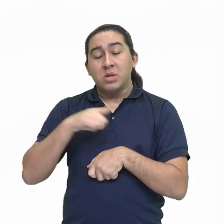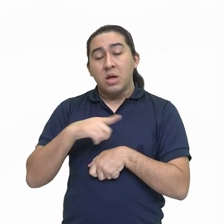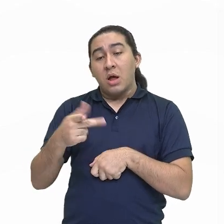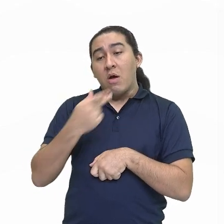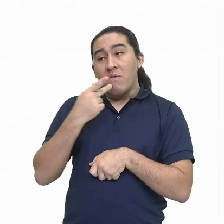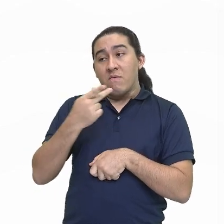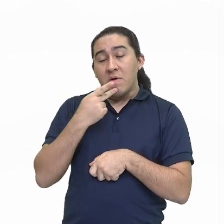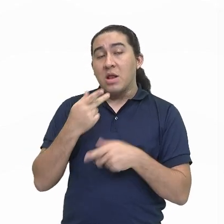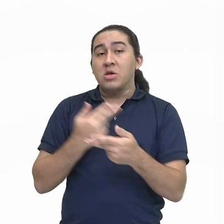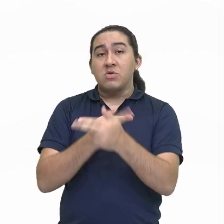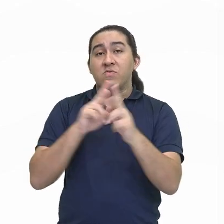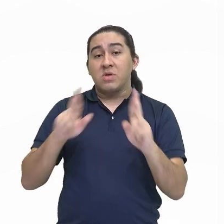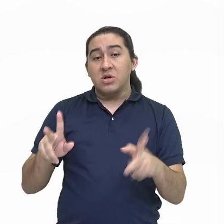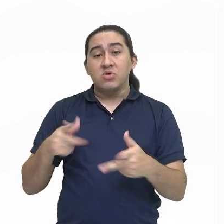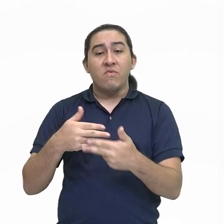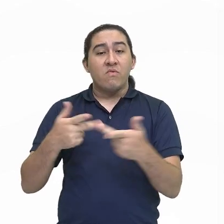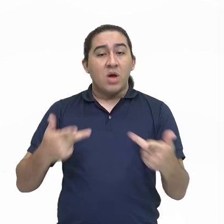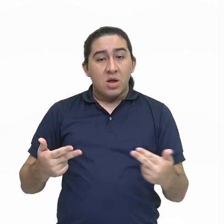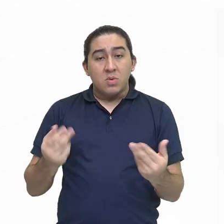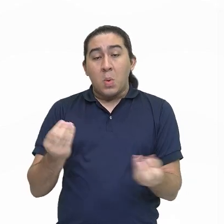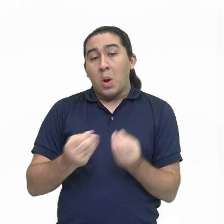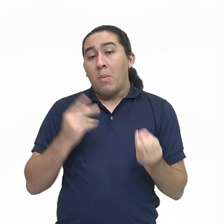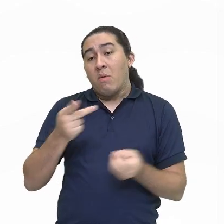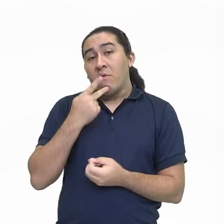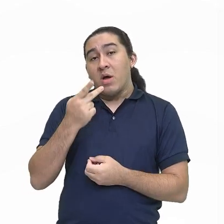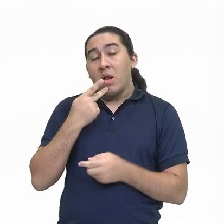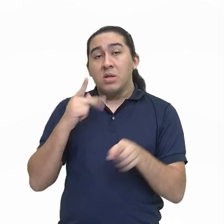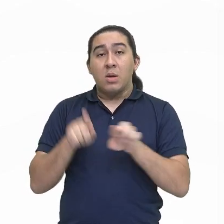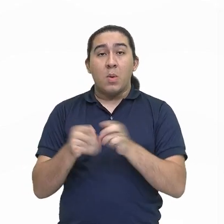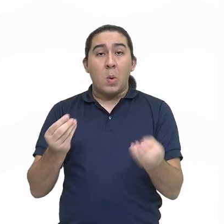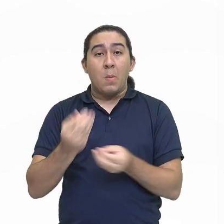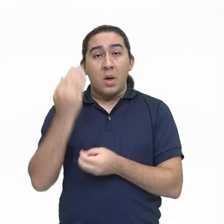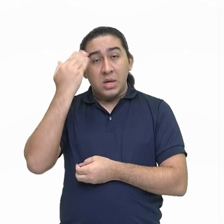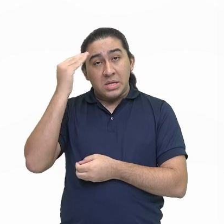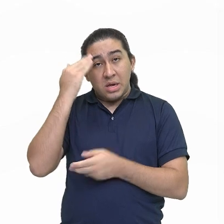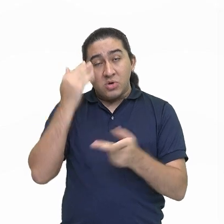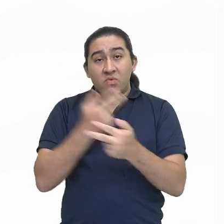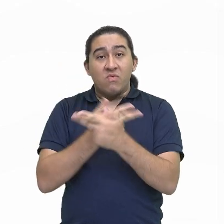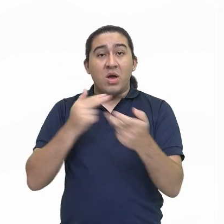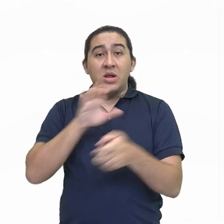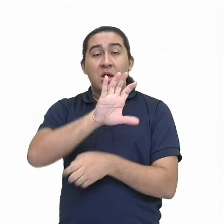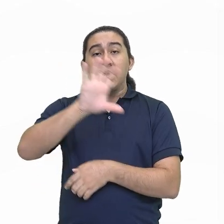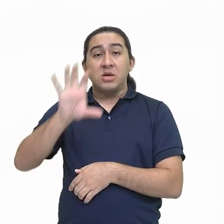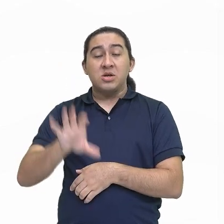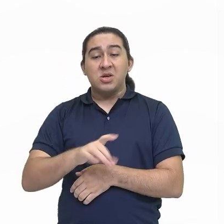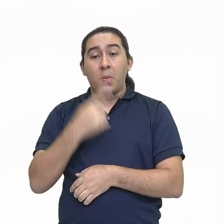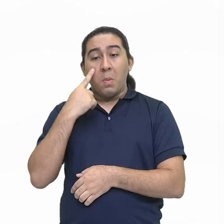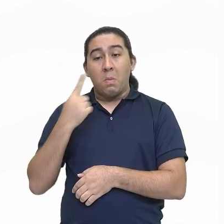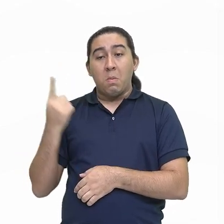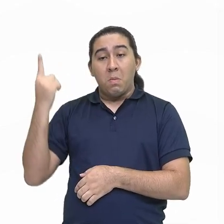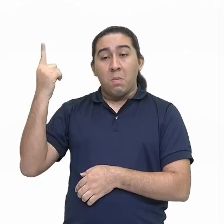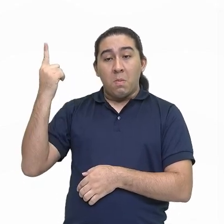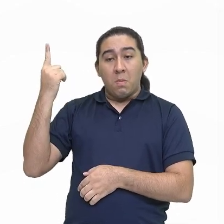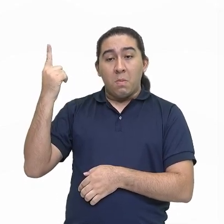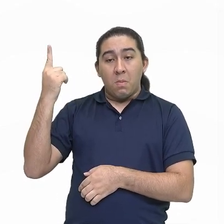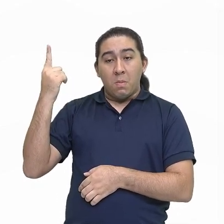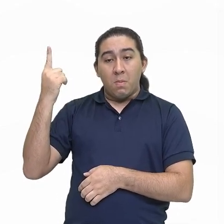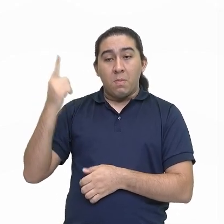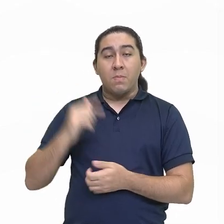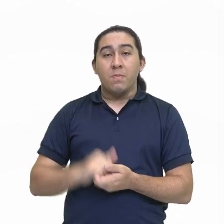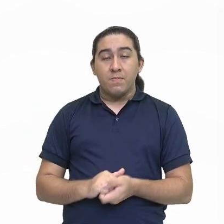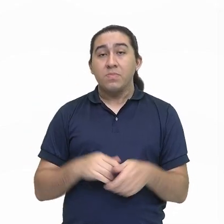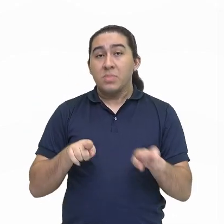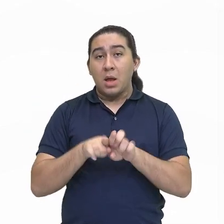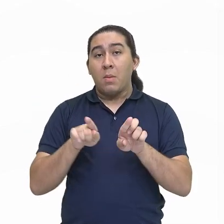falar, como a língua é falada e compreendida em diferentes regiões e comunidades.